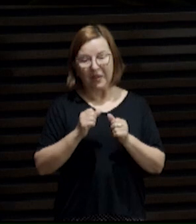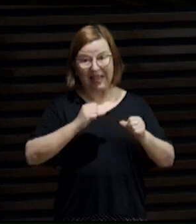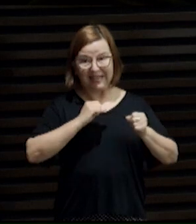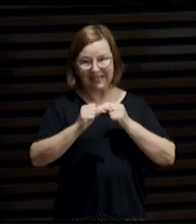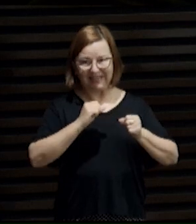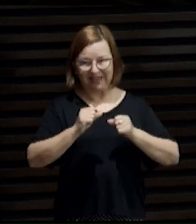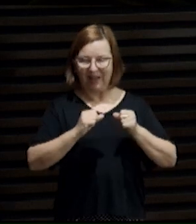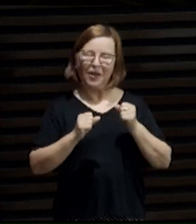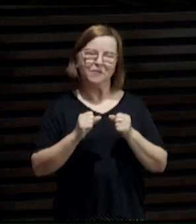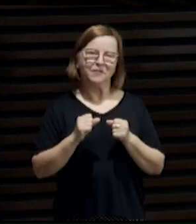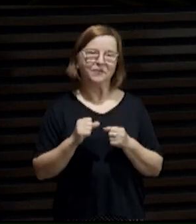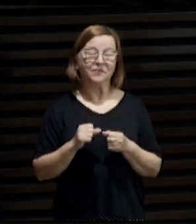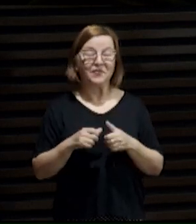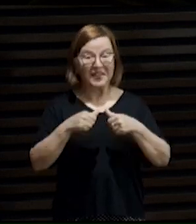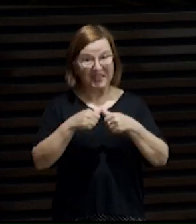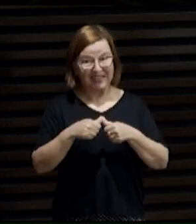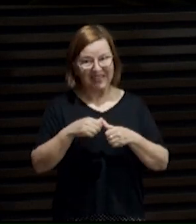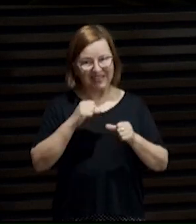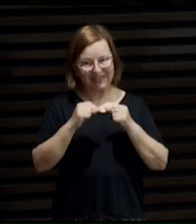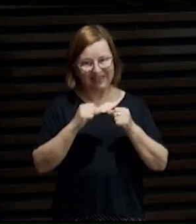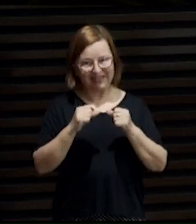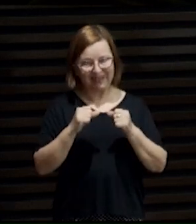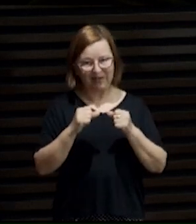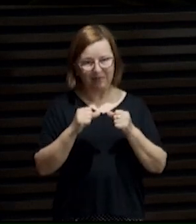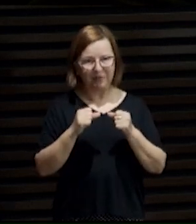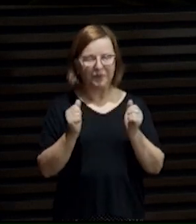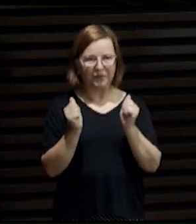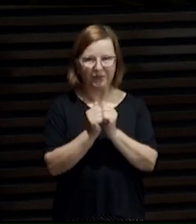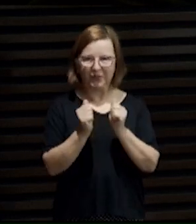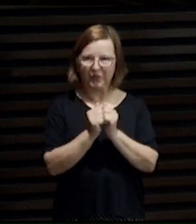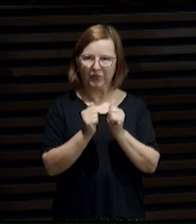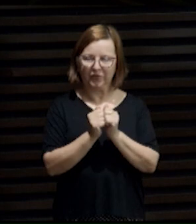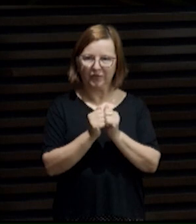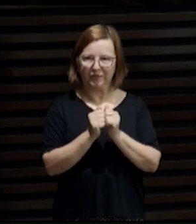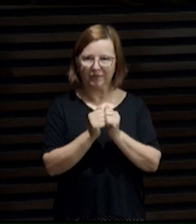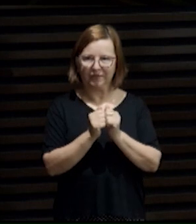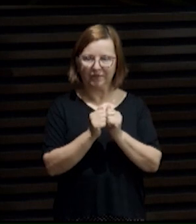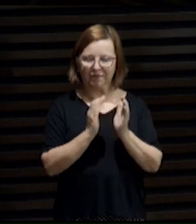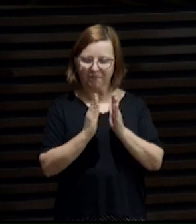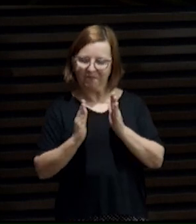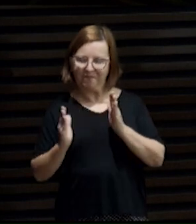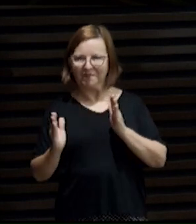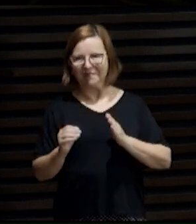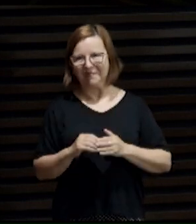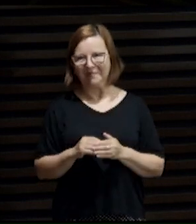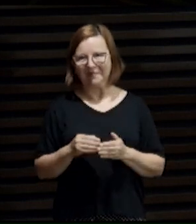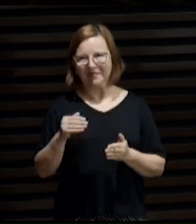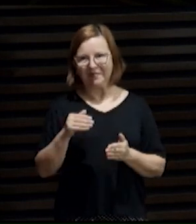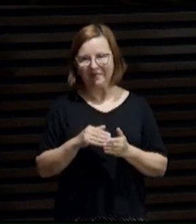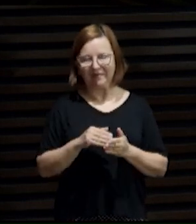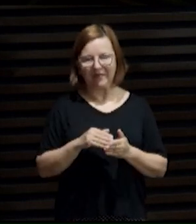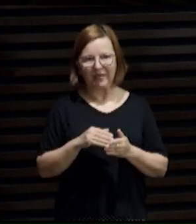degraus. Estes salmos que formam essa série, e vão até o Salmo 134,